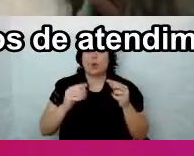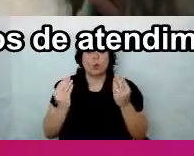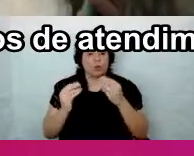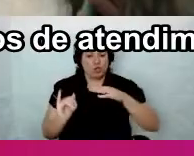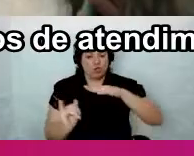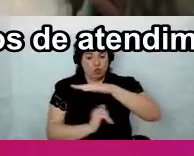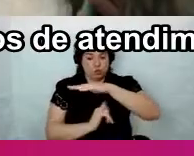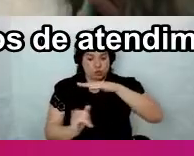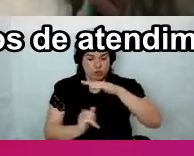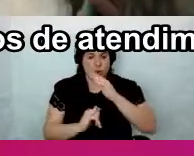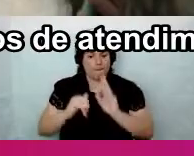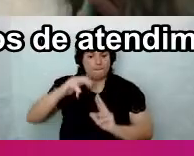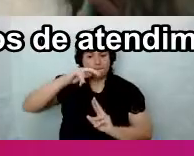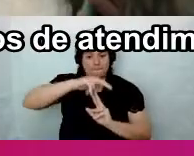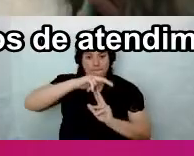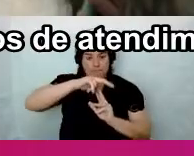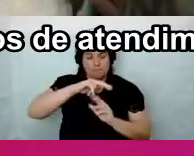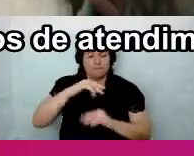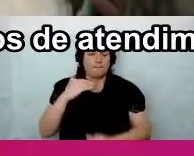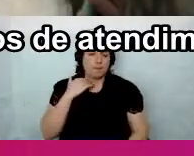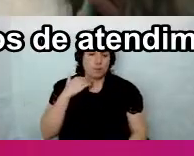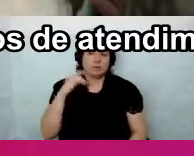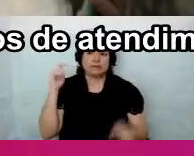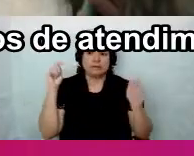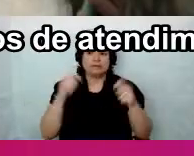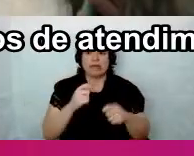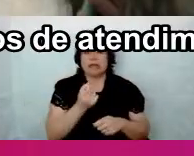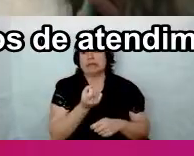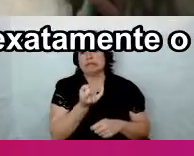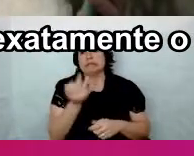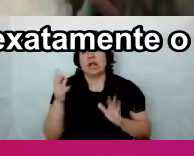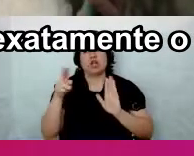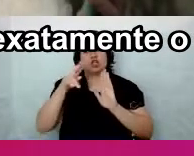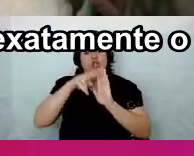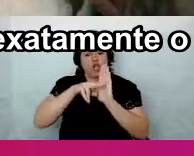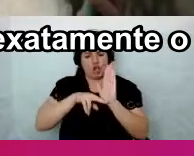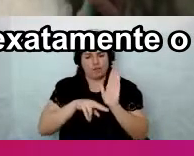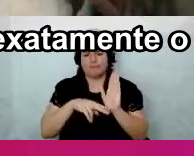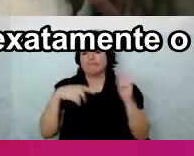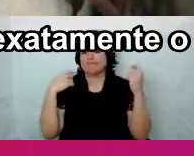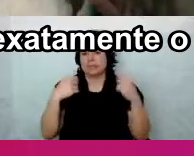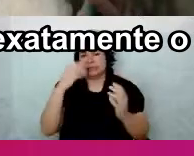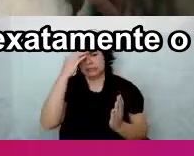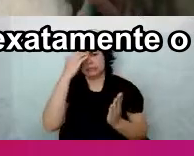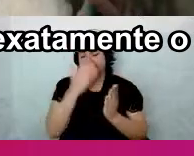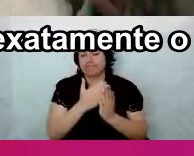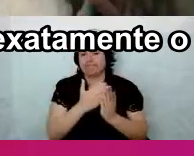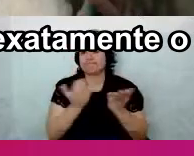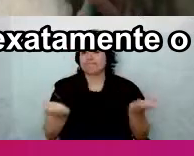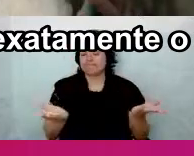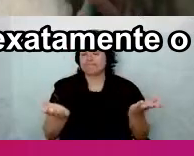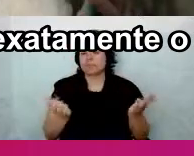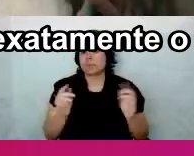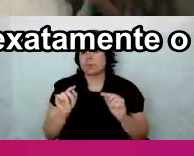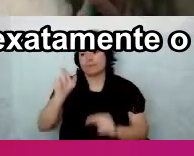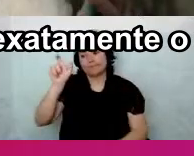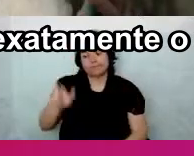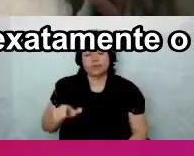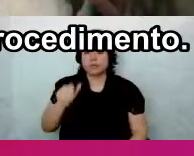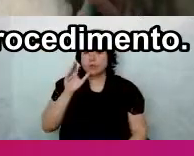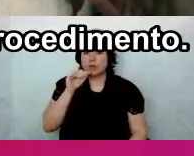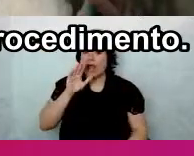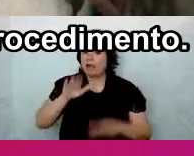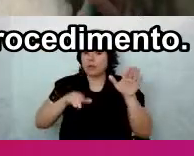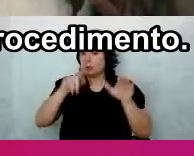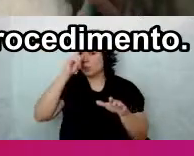regulada, a gente tem aí uma infinidade de normativos de atendimento. E é muito comum um funcionário não saber